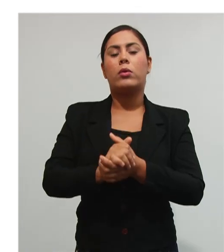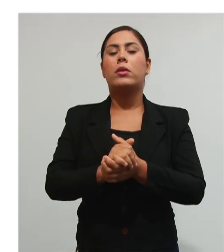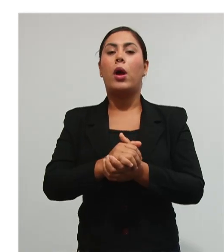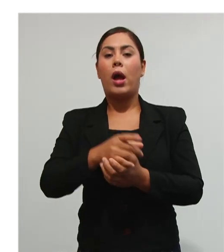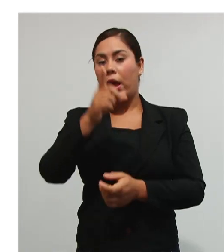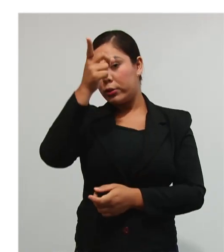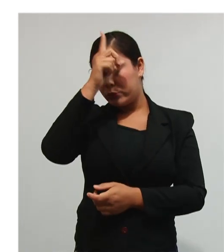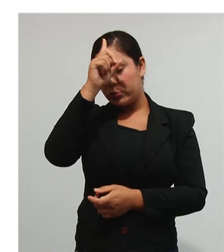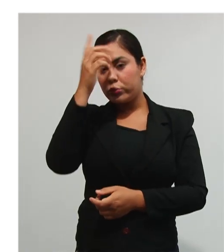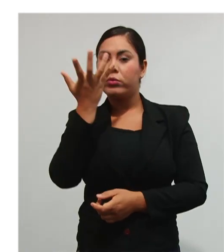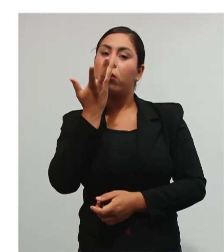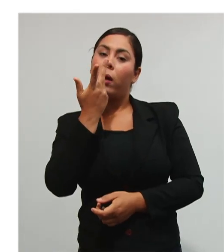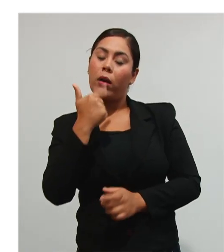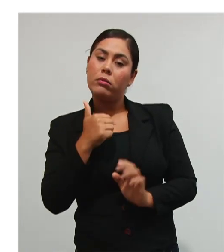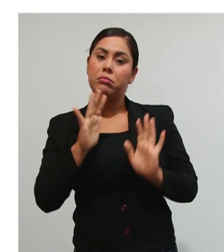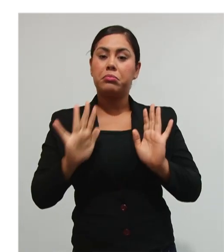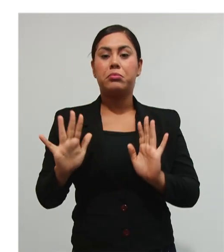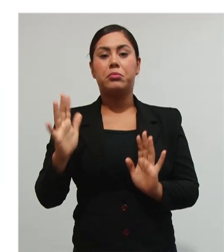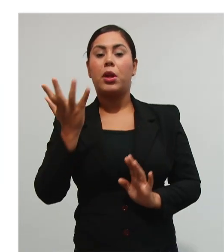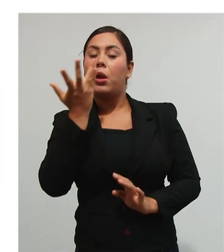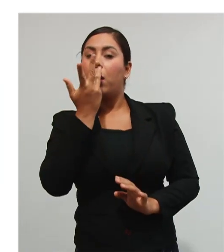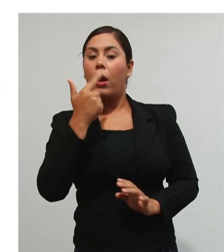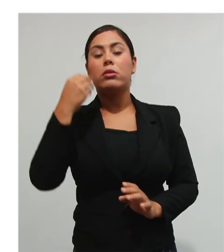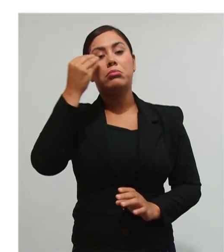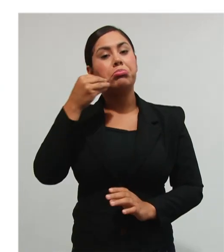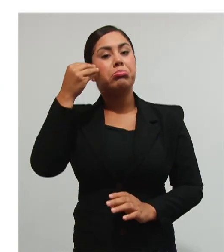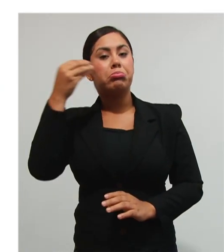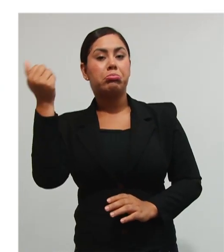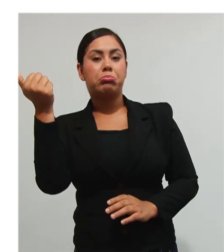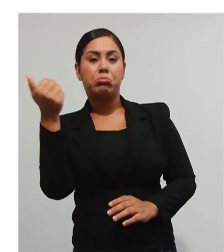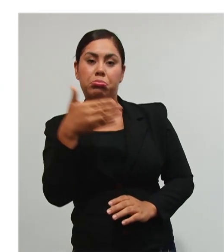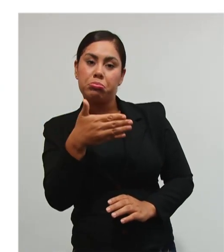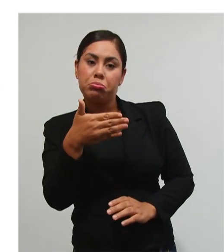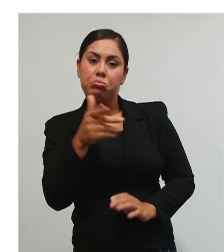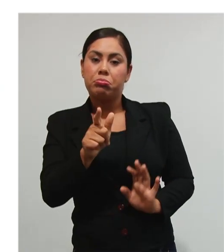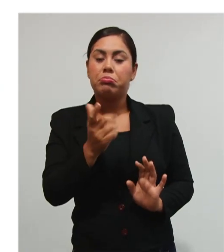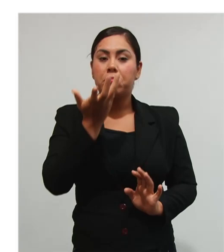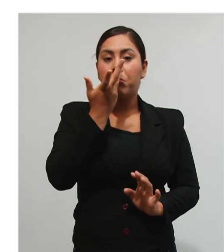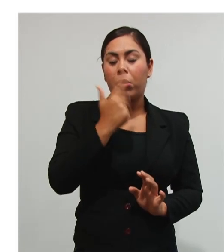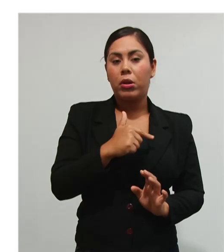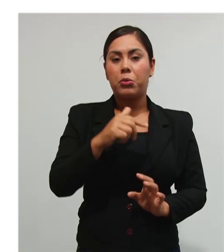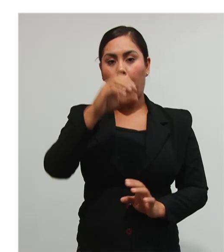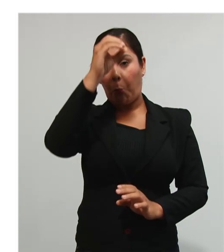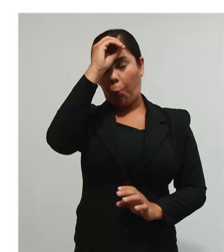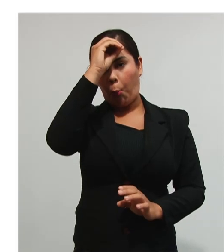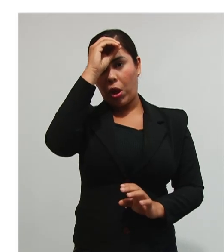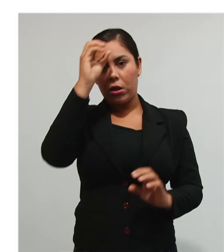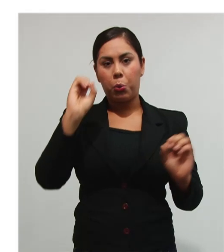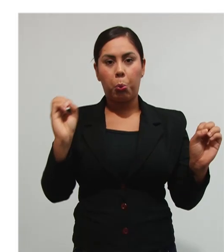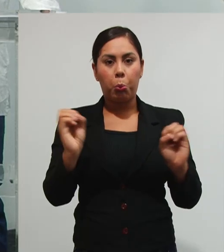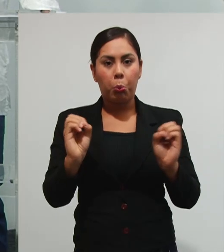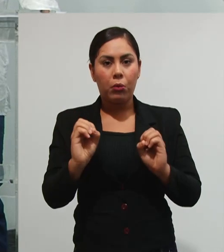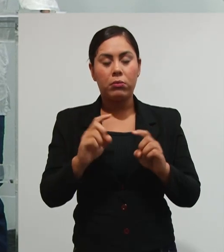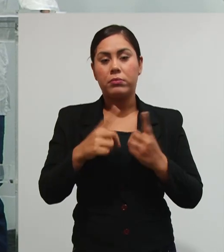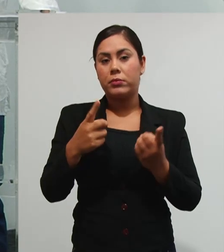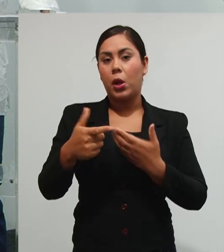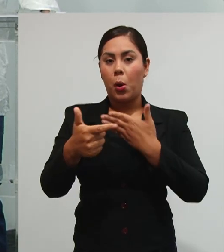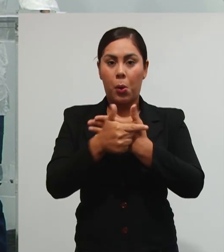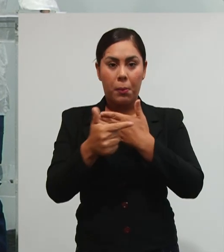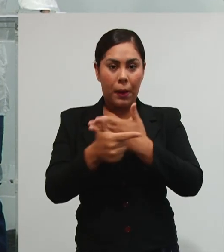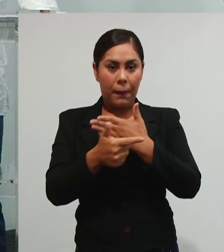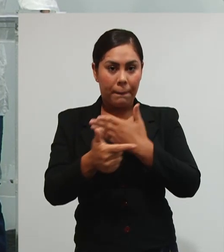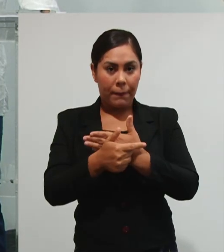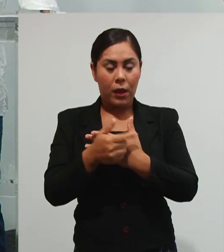adulto e uma criança, ou uma criança mais experiente e uma criança menos experiente. Então, o papel do